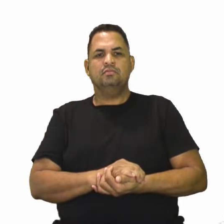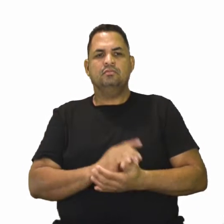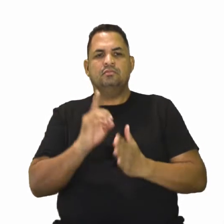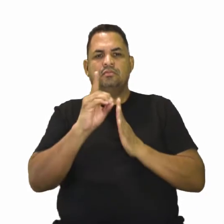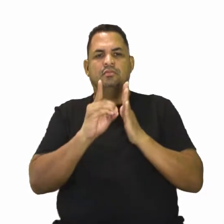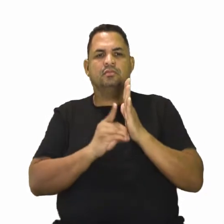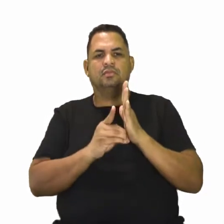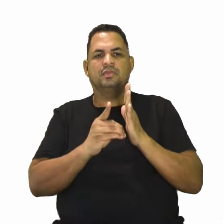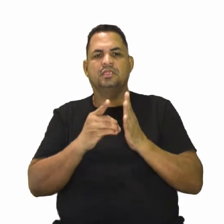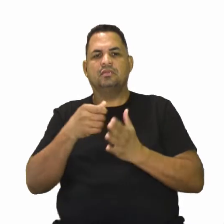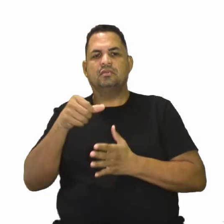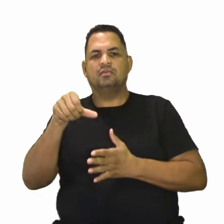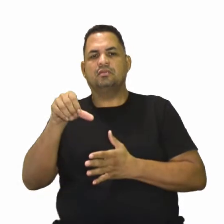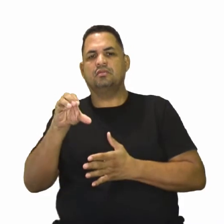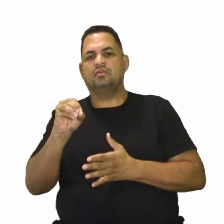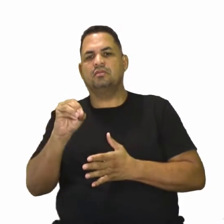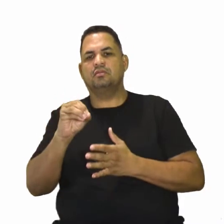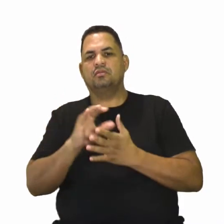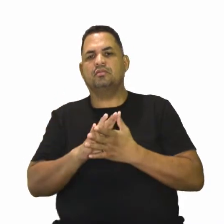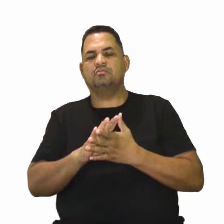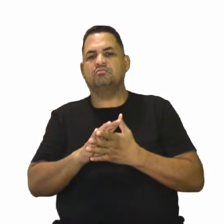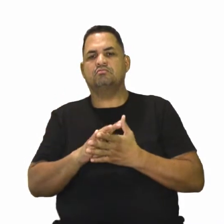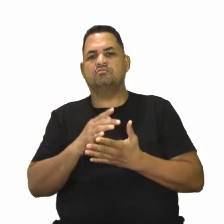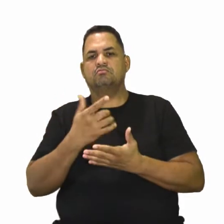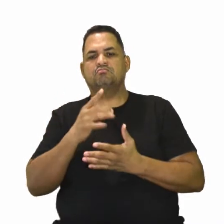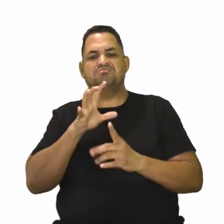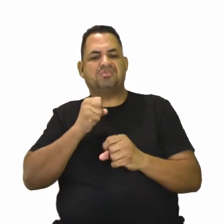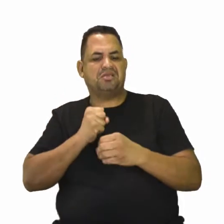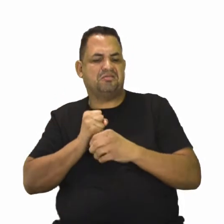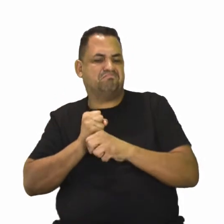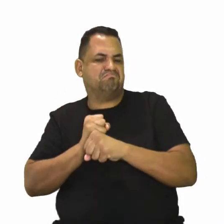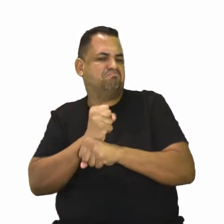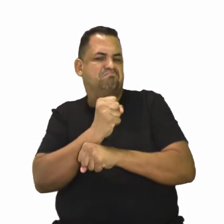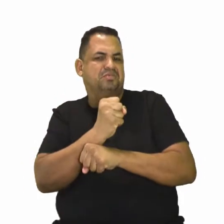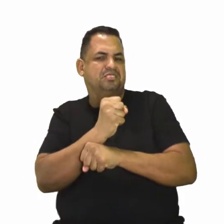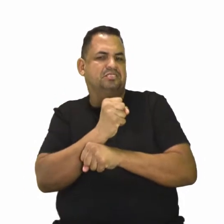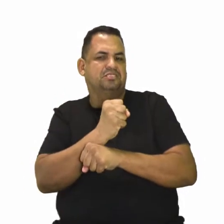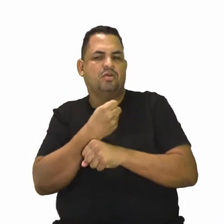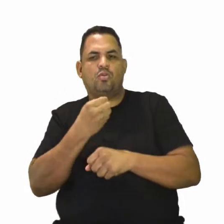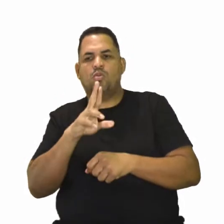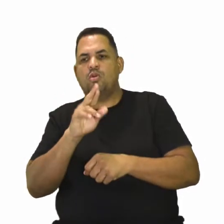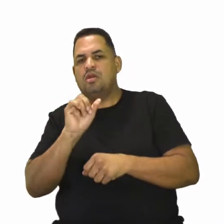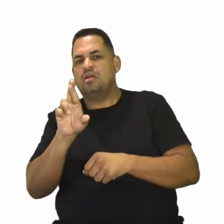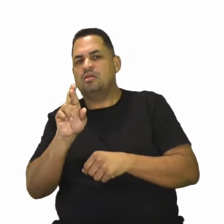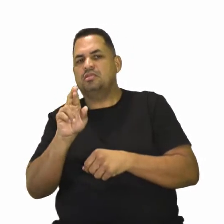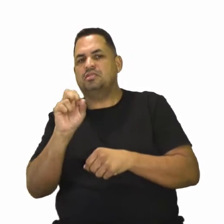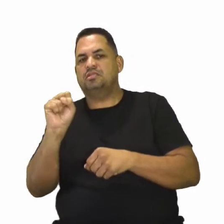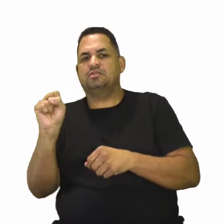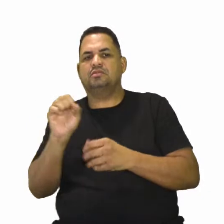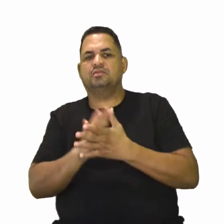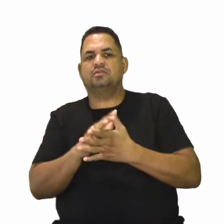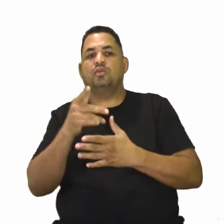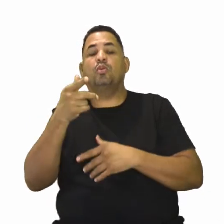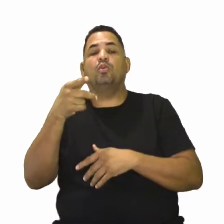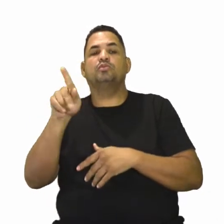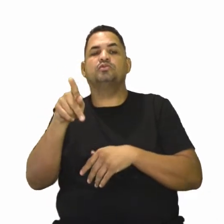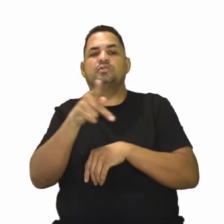Na década de 90, sem a pressão soviética, os outros países socialistas, a